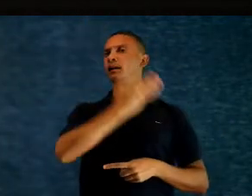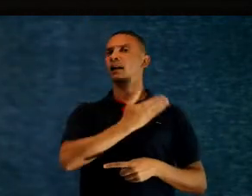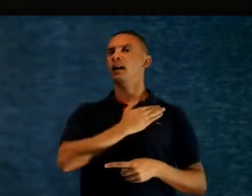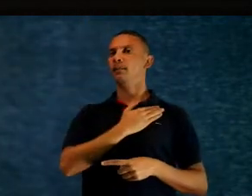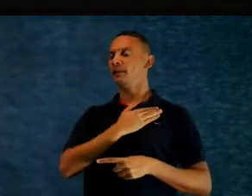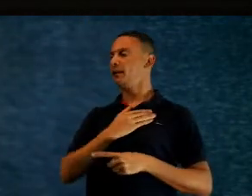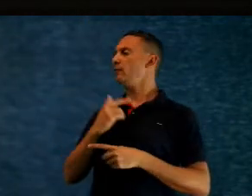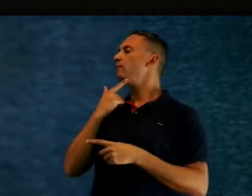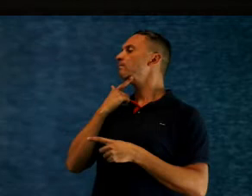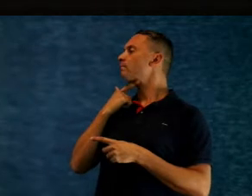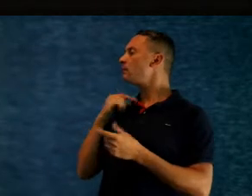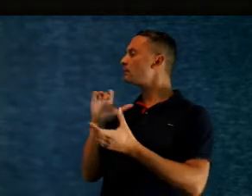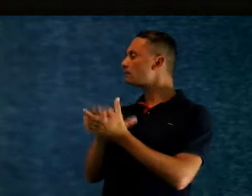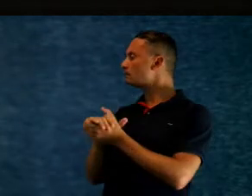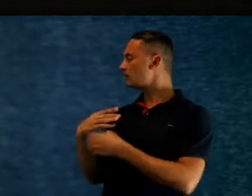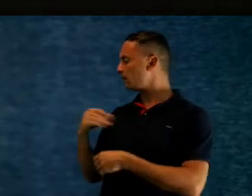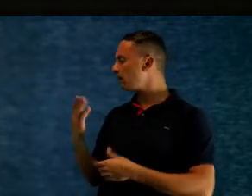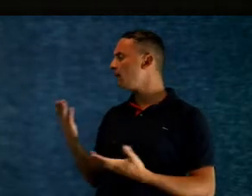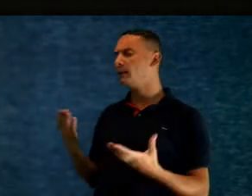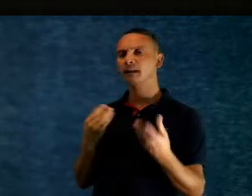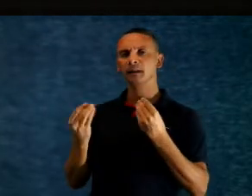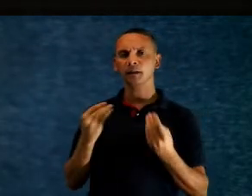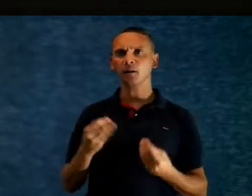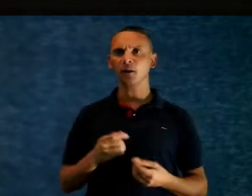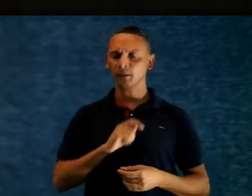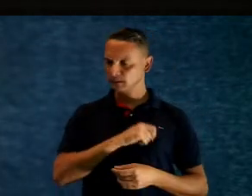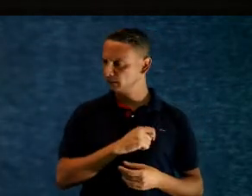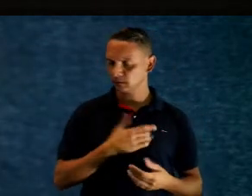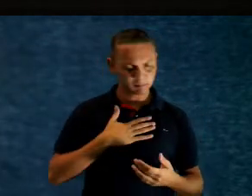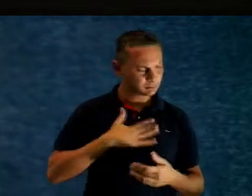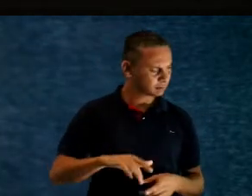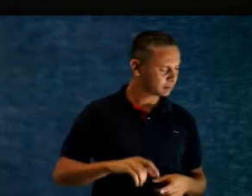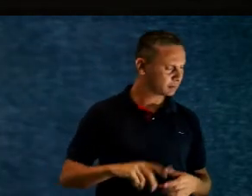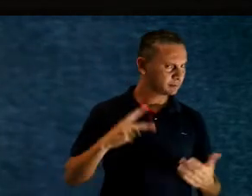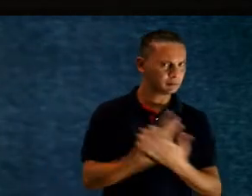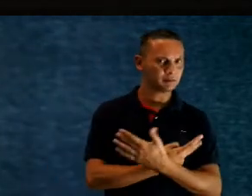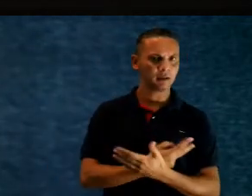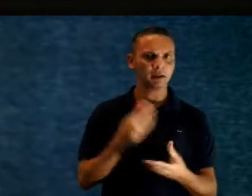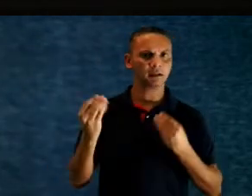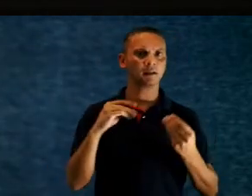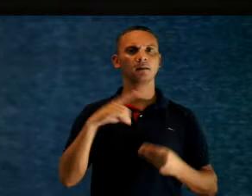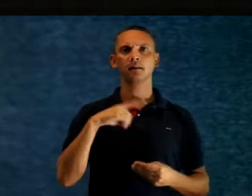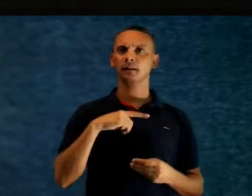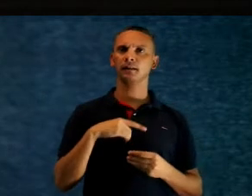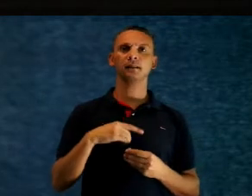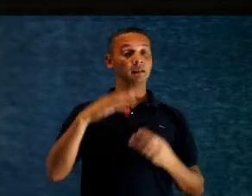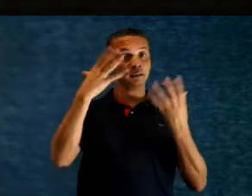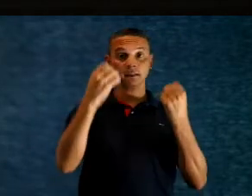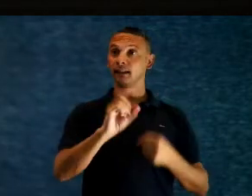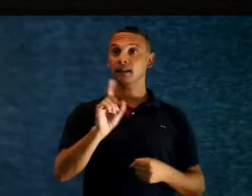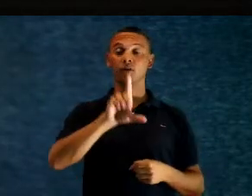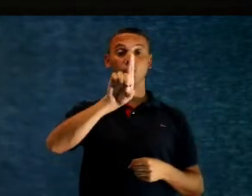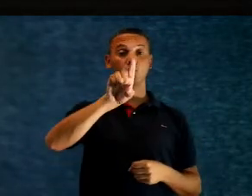tão indignado com o Rubem que até os livros do Rubem ele deu. Né? Ele se afastou do Rubem por isso. Muito bem lembrado esse